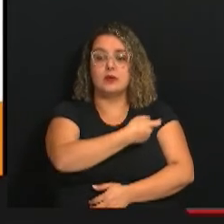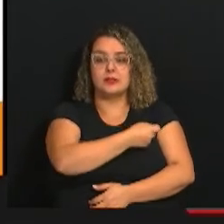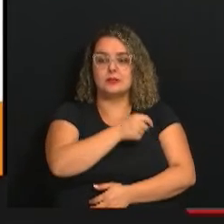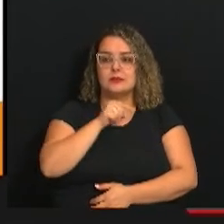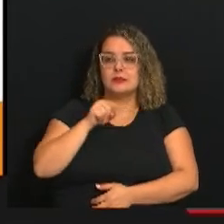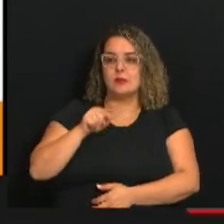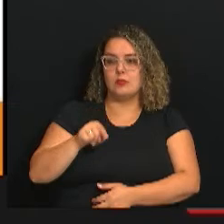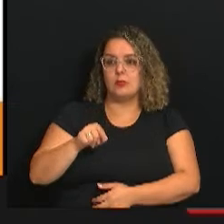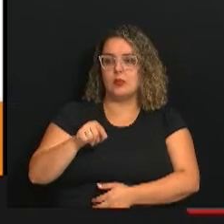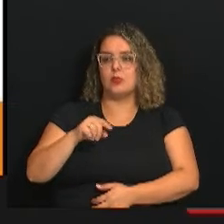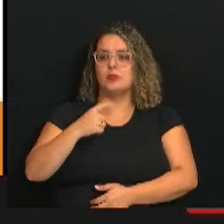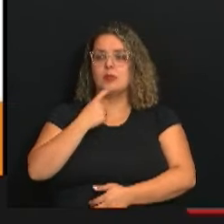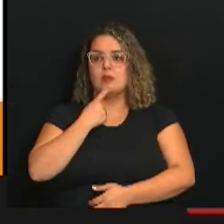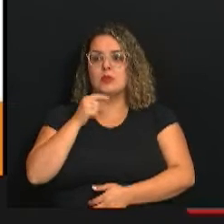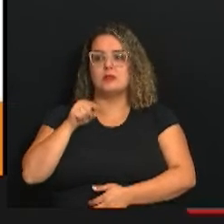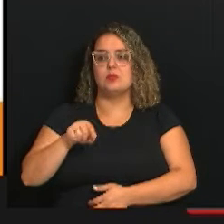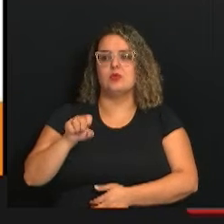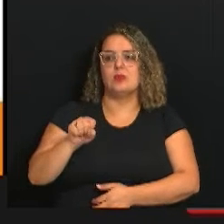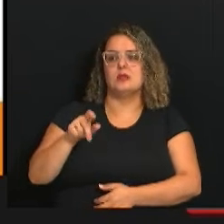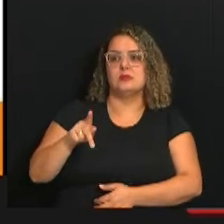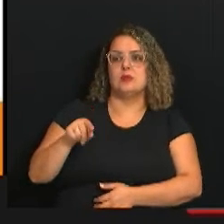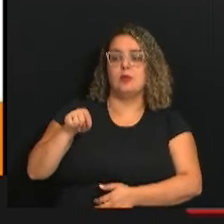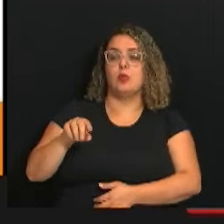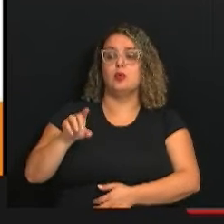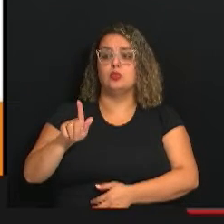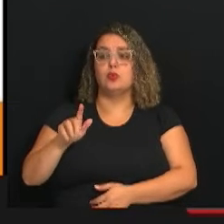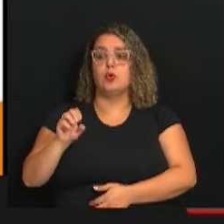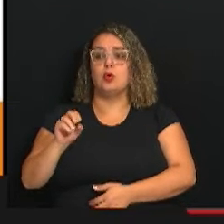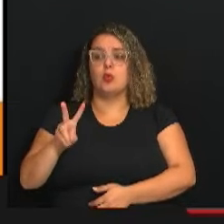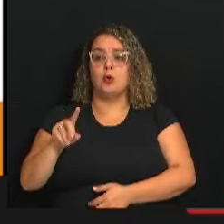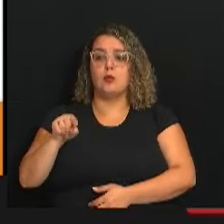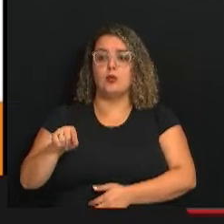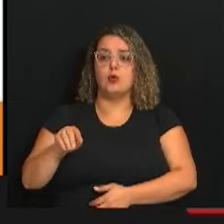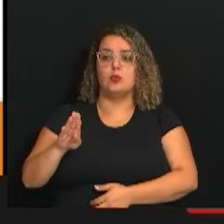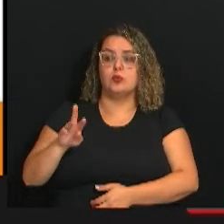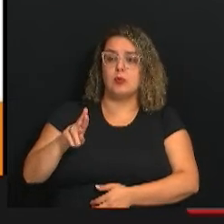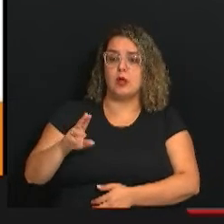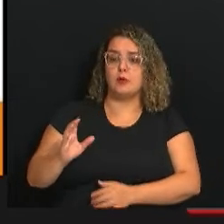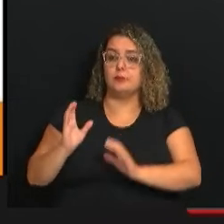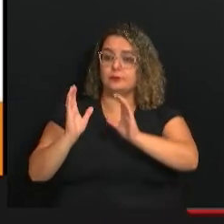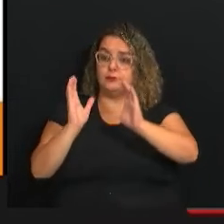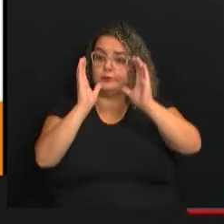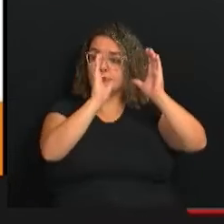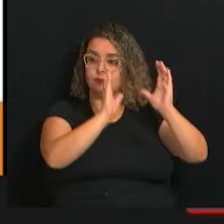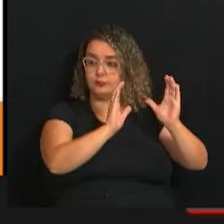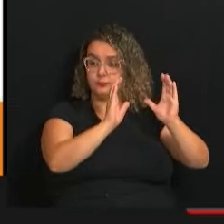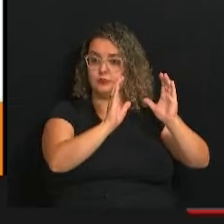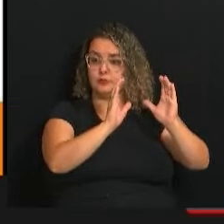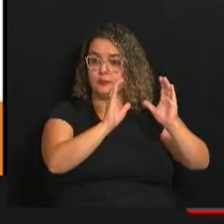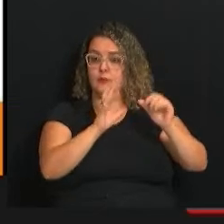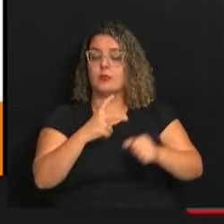temos 107 leitos disponíveis, 75 estão ocupados, o que